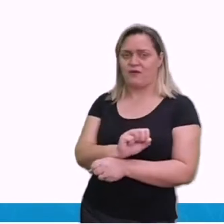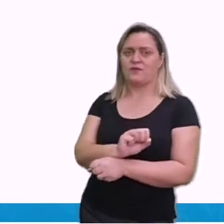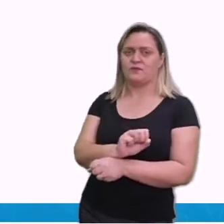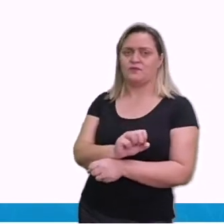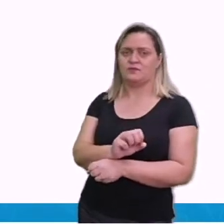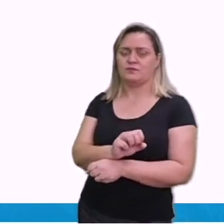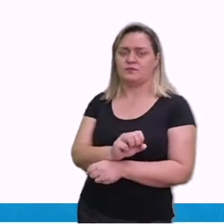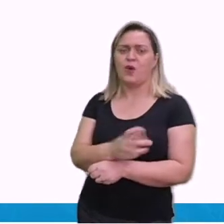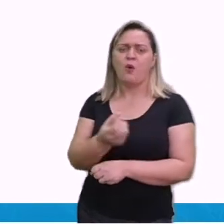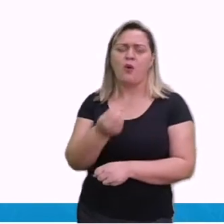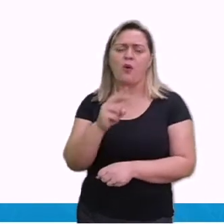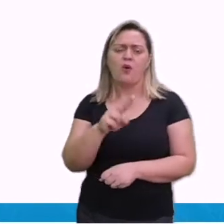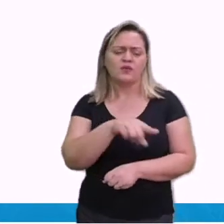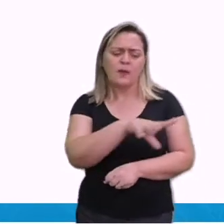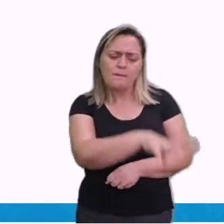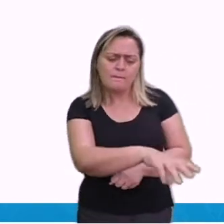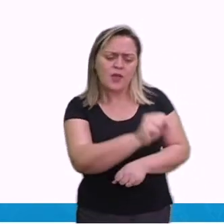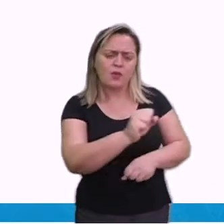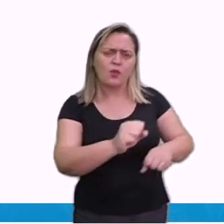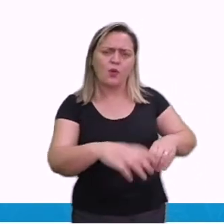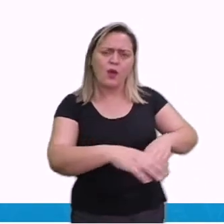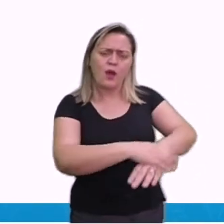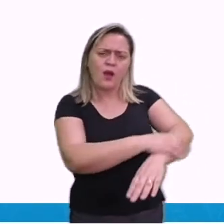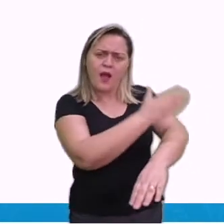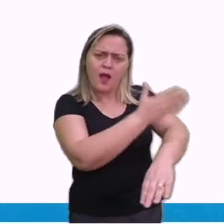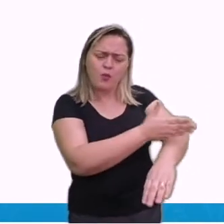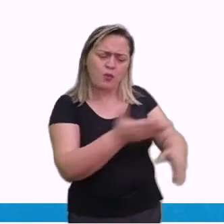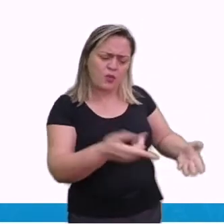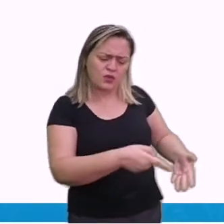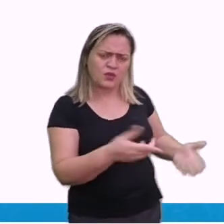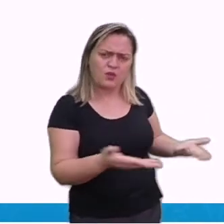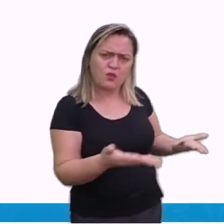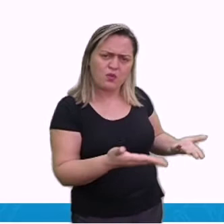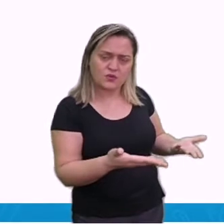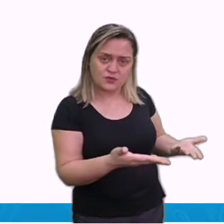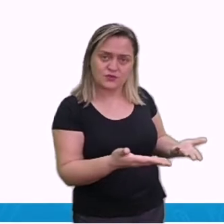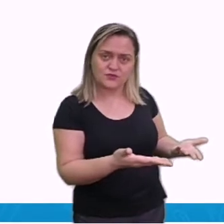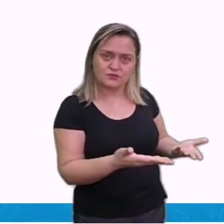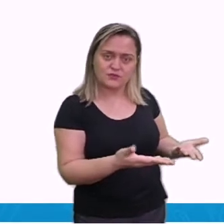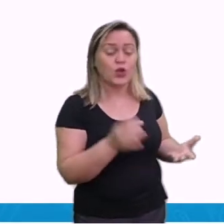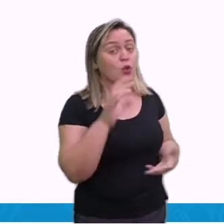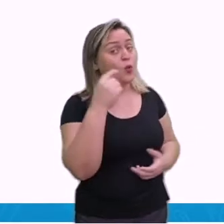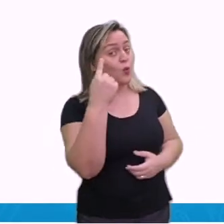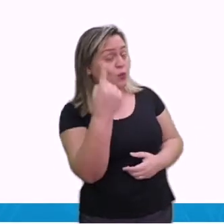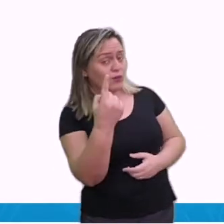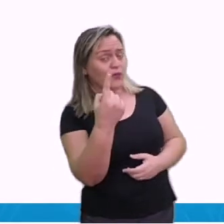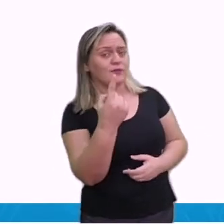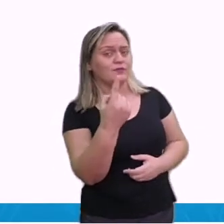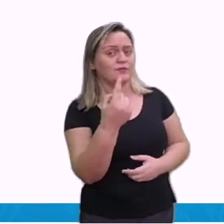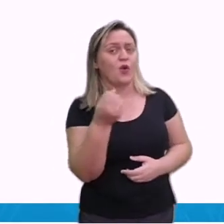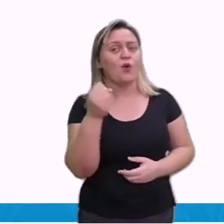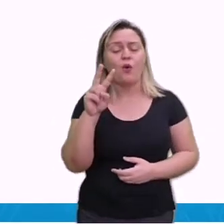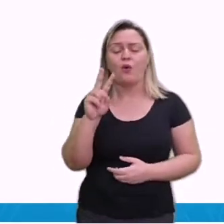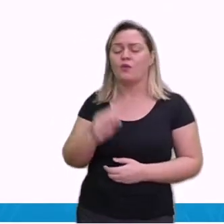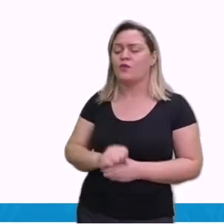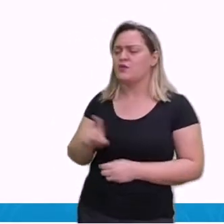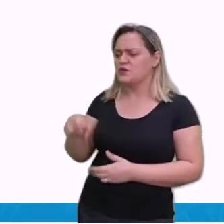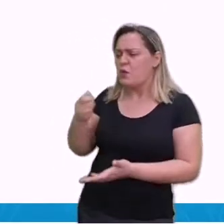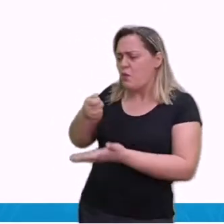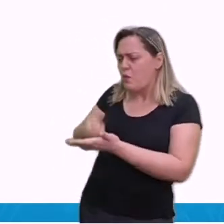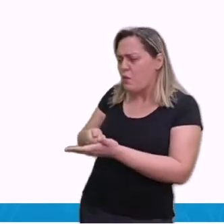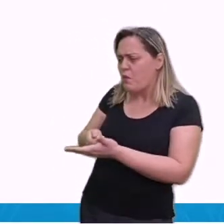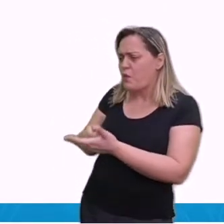à bota. E o abacaxi? Você comprou um abacaxi hoje? Então, o abacaxi, um